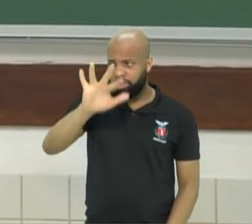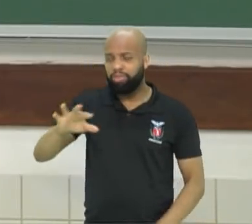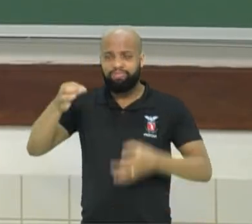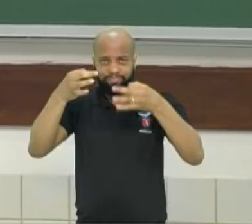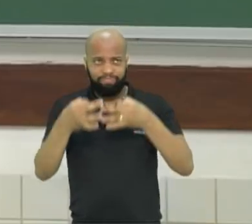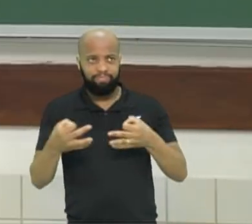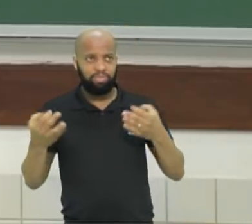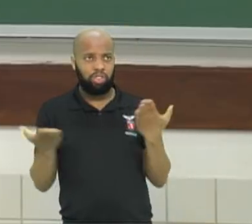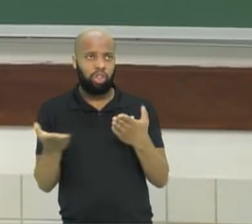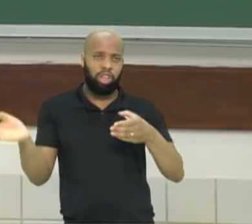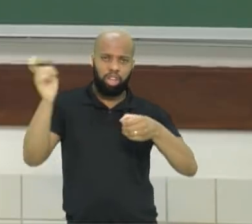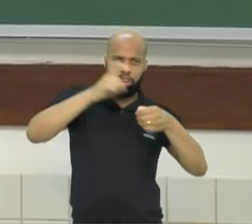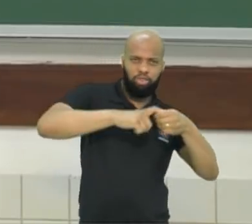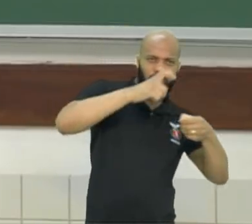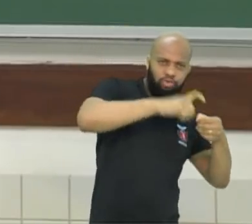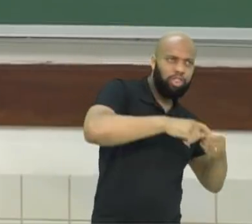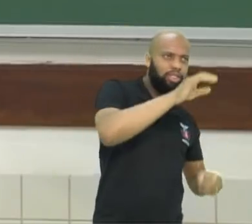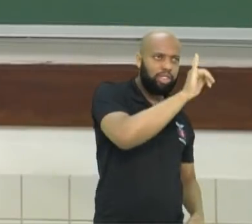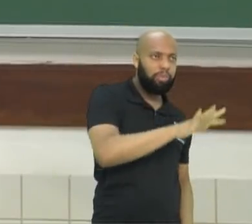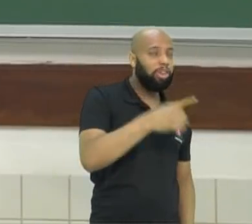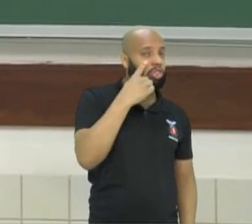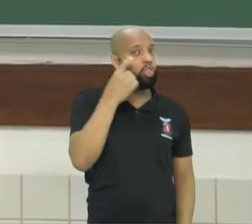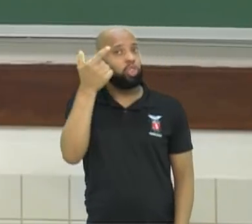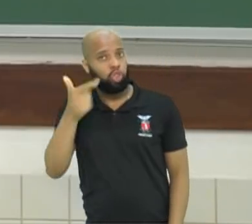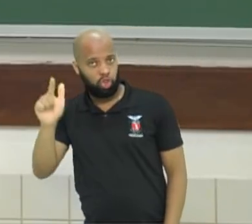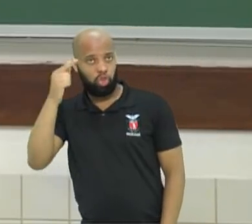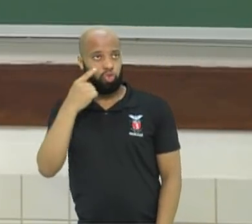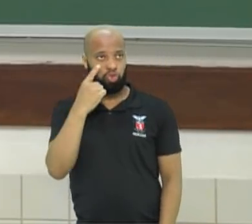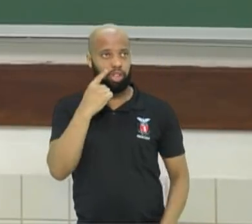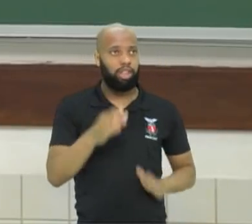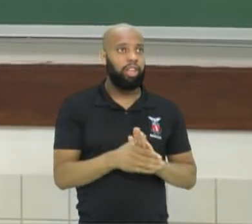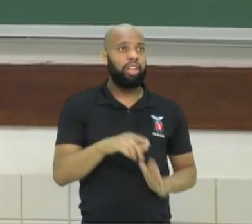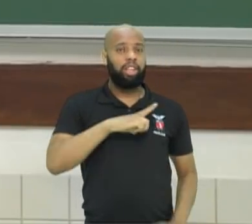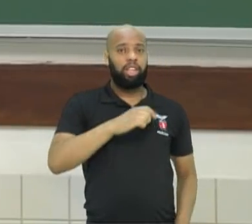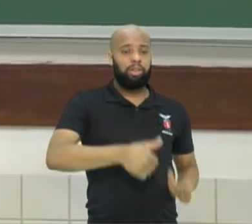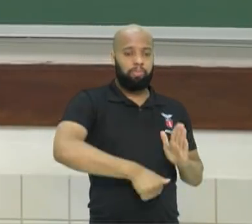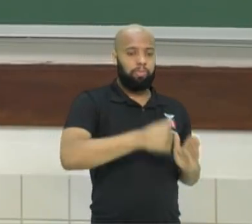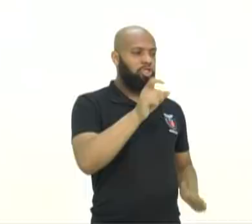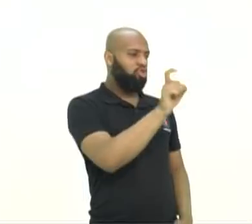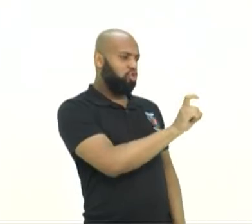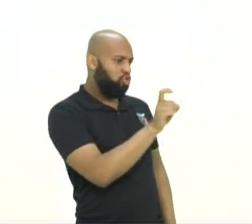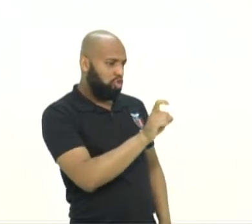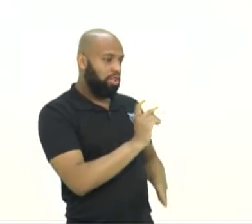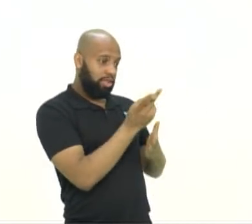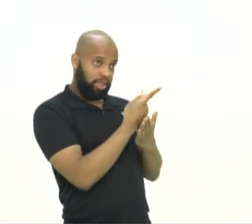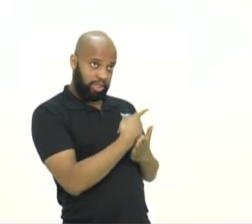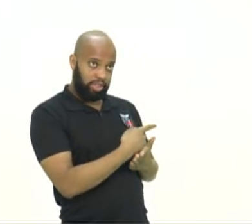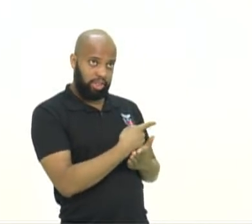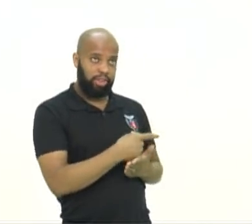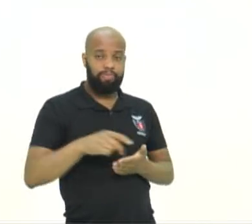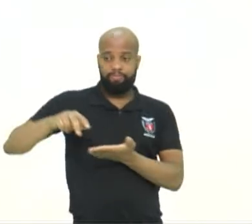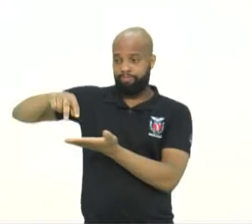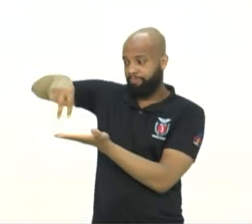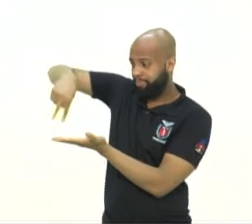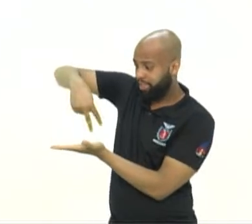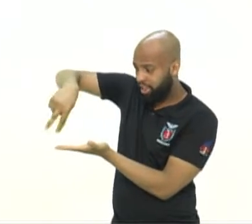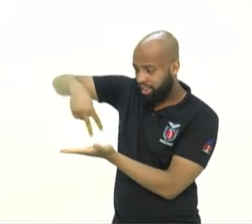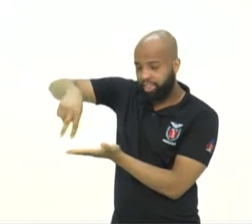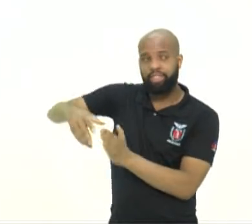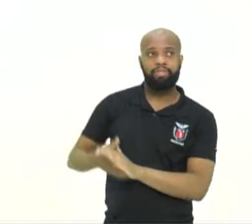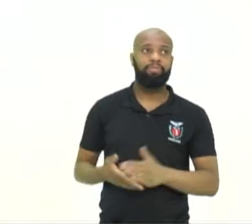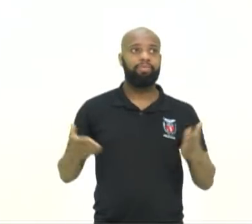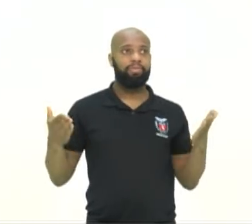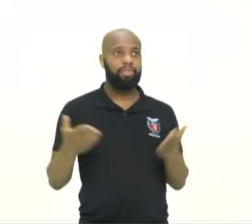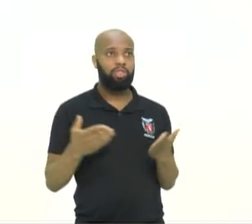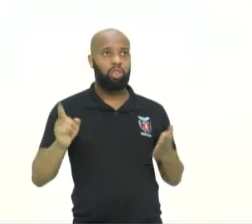dar uma voltadinha nas imagens para você observar de novo. Então, vamos lá. Então, aqui eu tenho o grafite, a dança, nesse